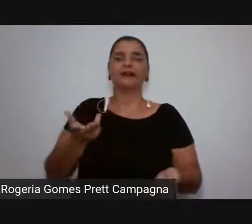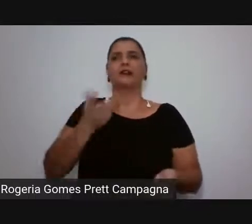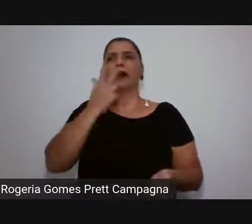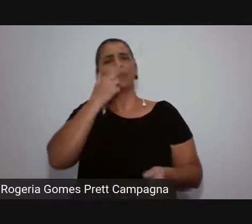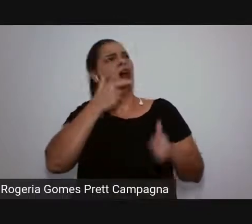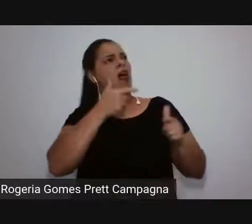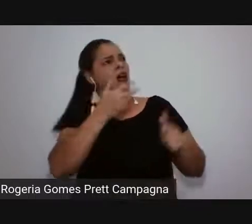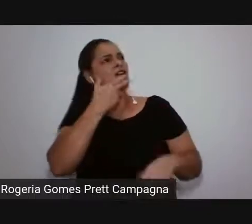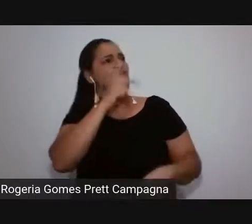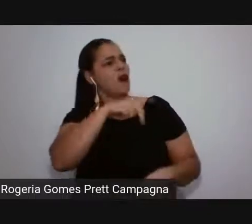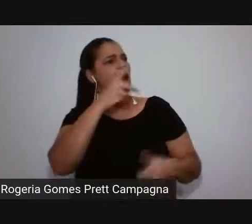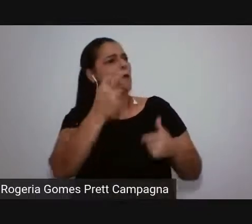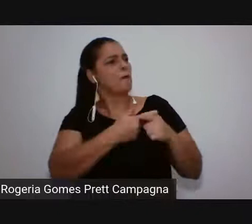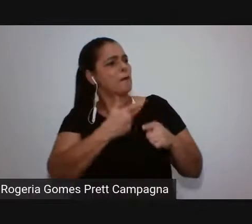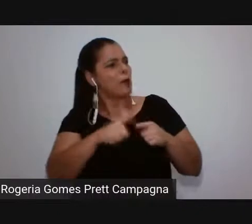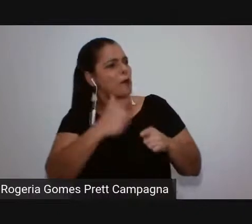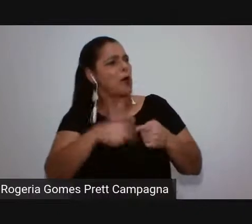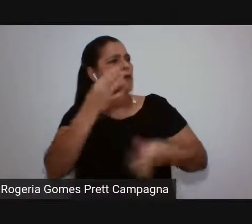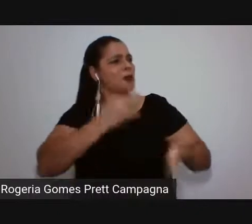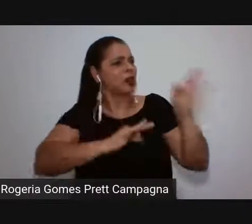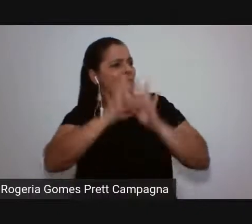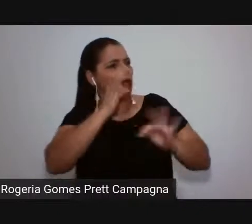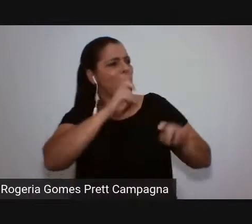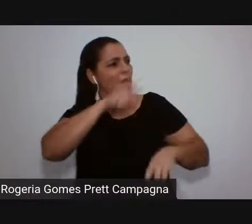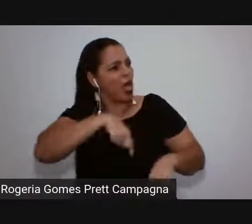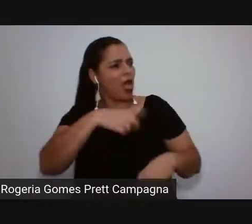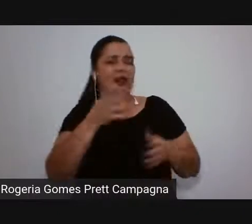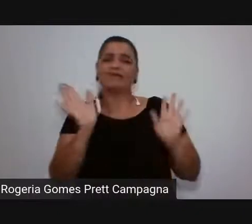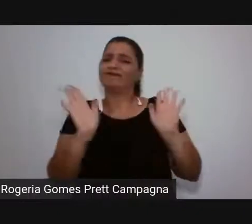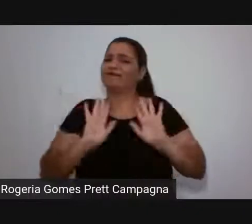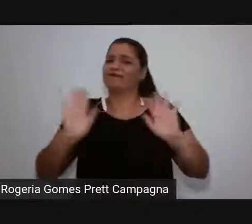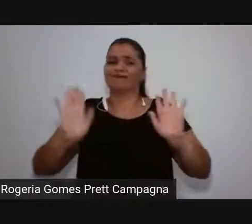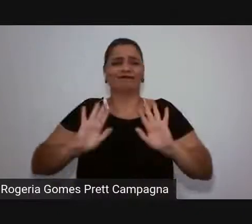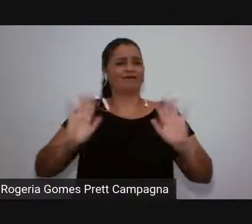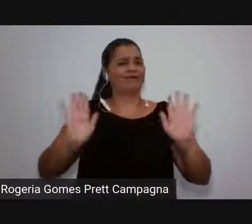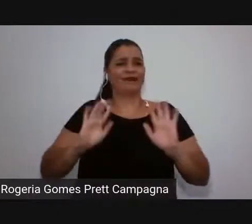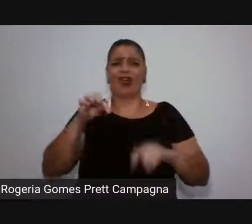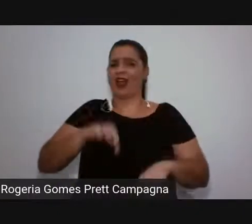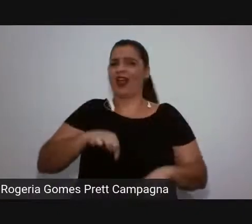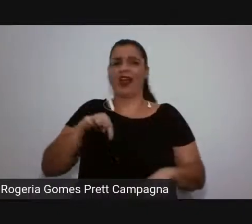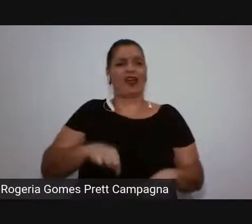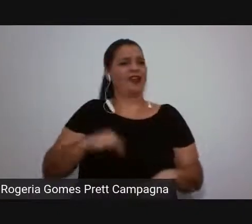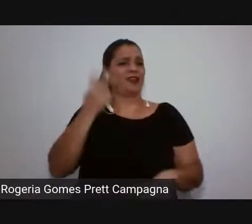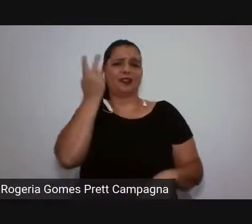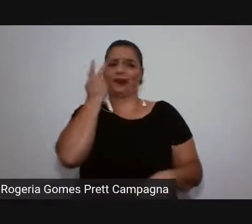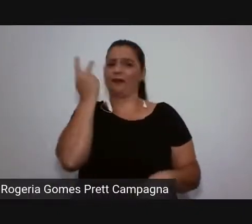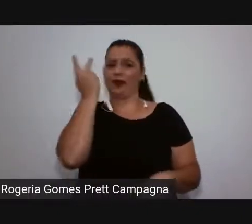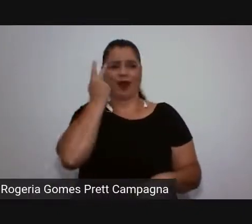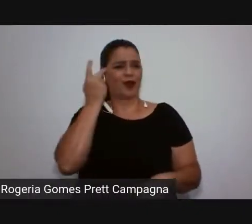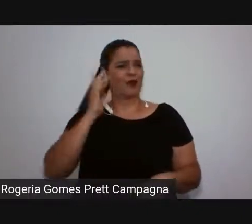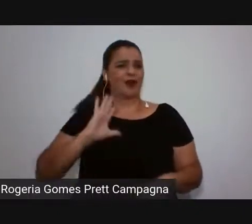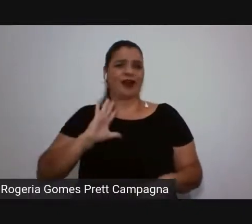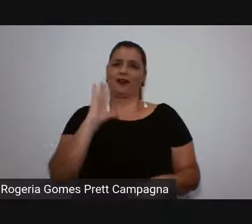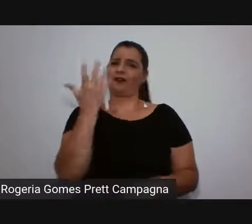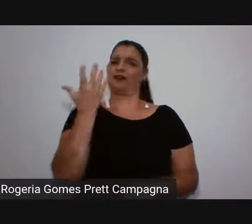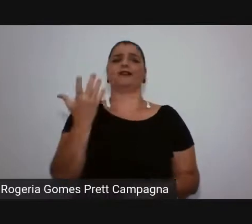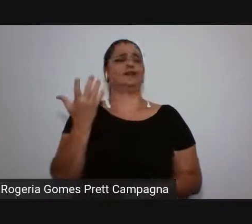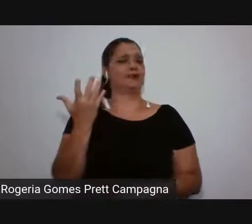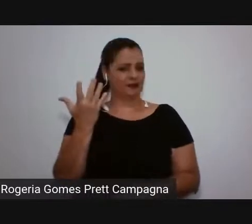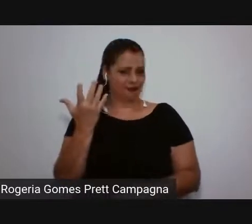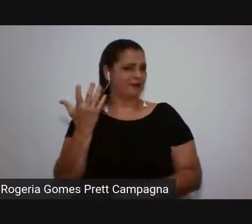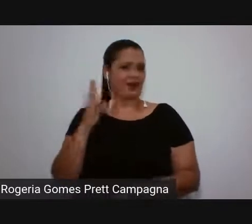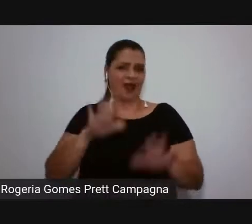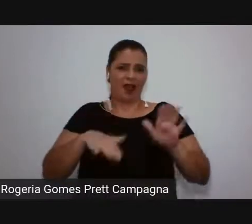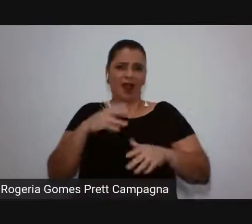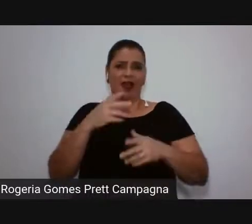aí o problema de usar tecnologia. Mas esse é um problema que todo mundo aqui está passível de enfrentar, né? Por melhor que seja a